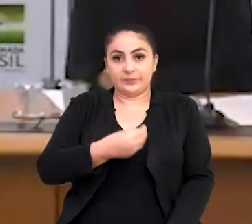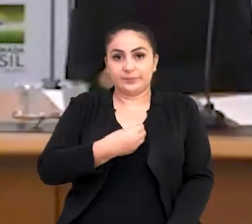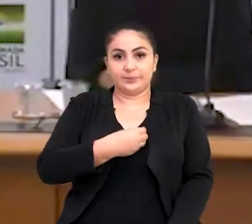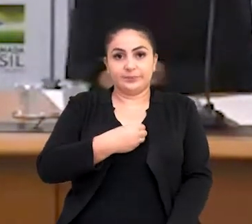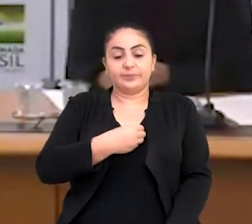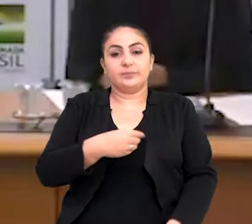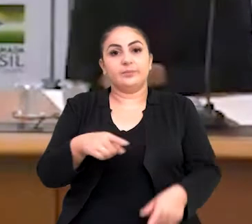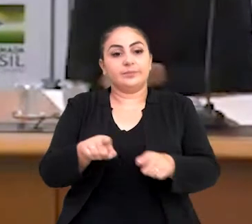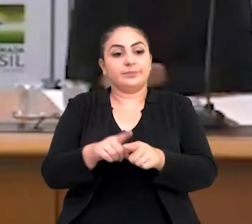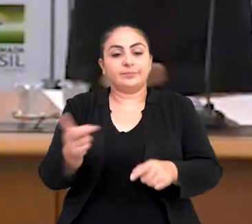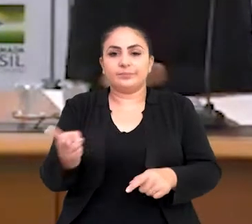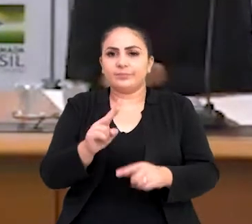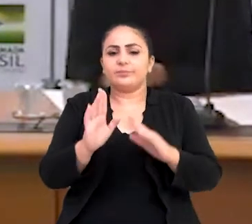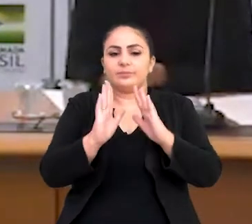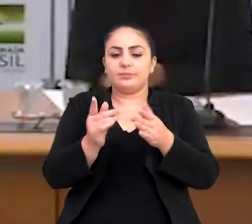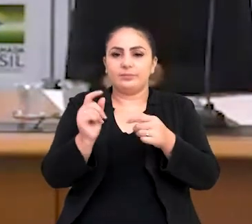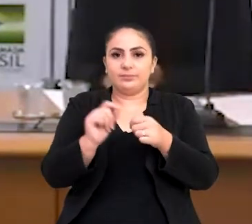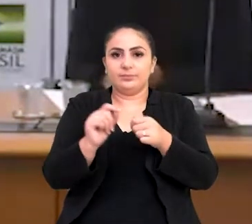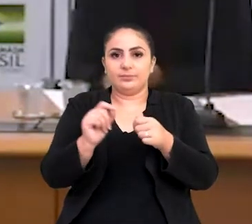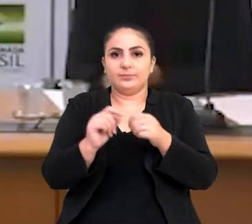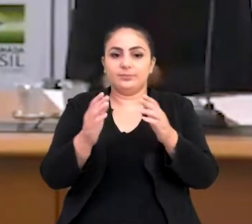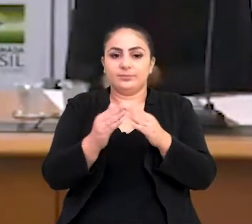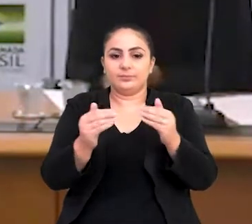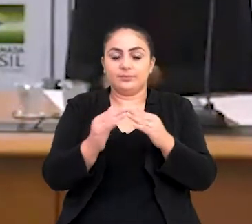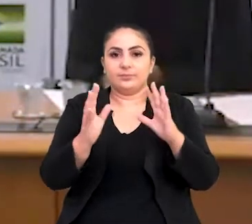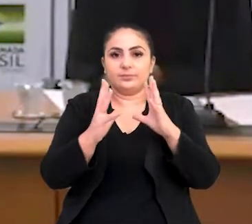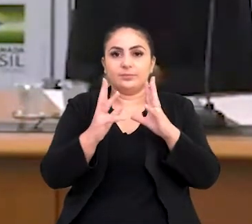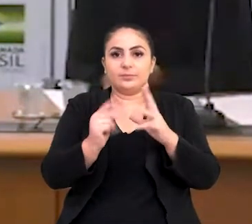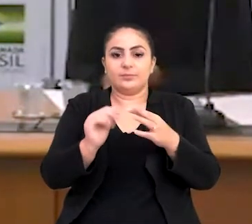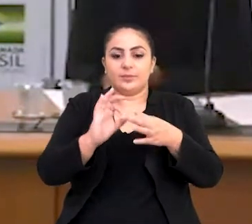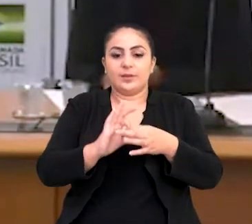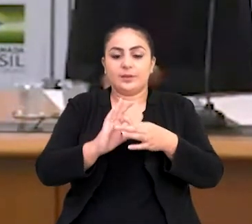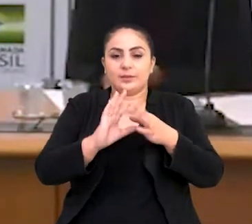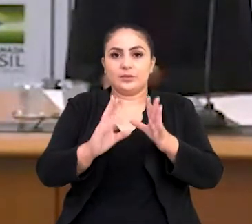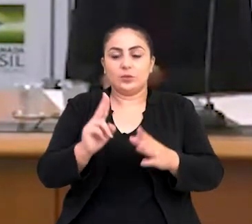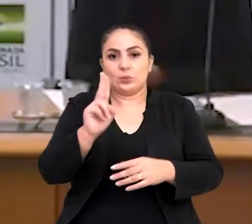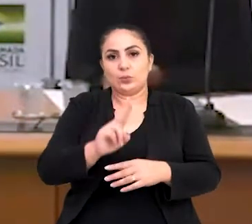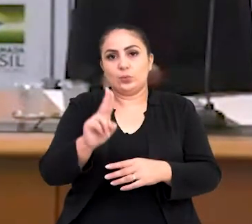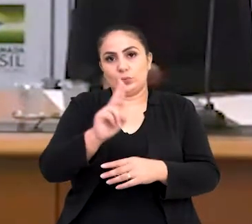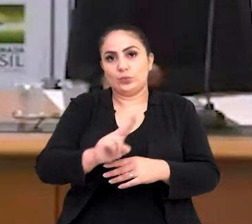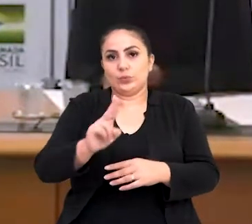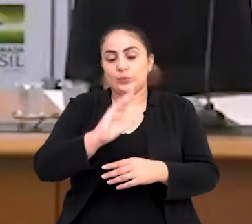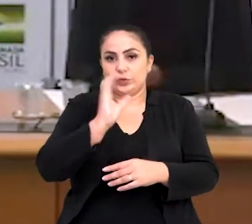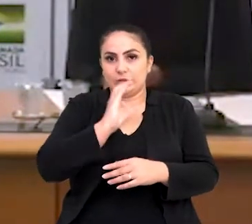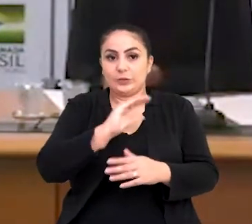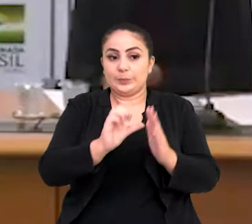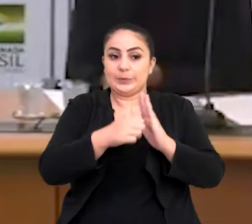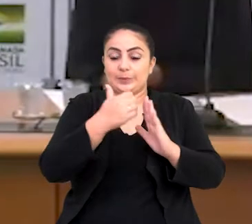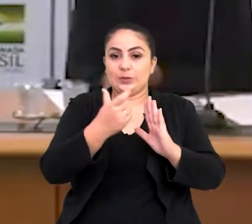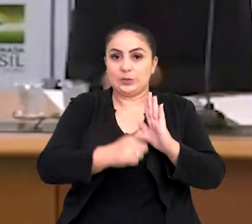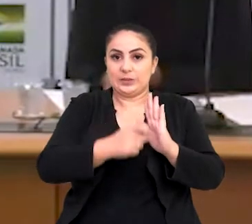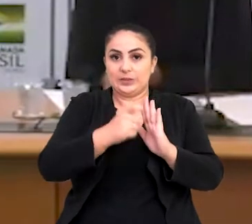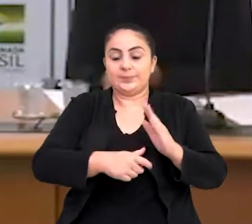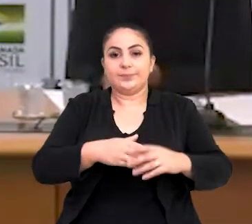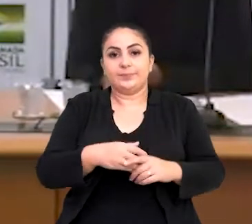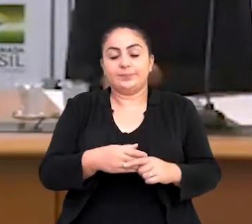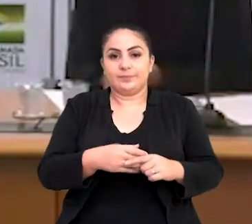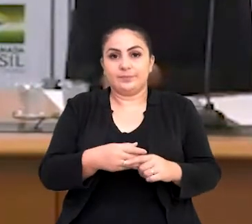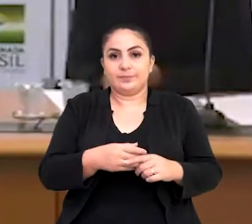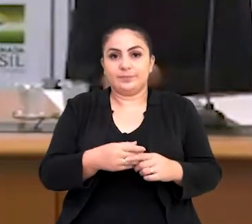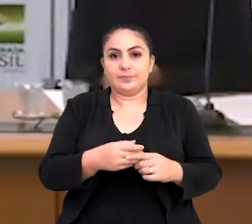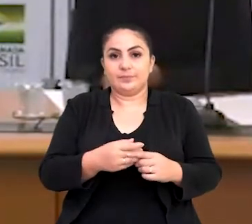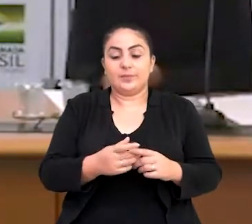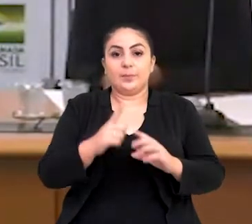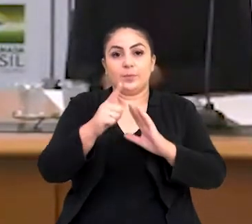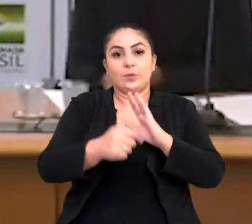sendo importada, e ambas já foram feitas as solicitações para autorização de uso emergencial. Esse é o primeiro dado. O segundo